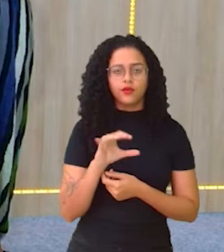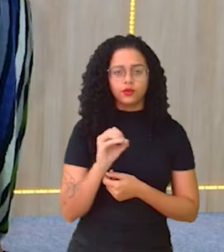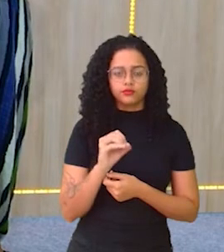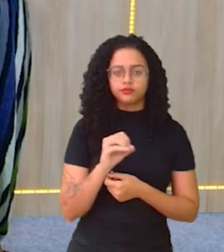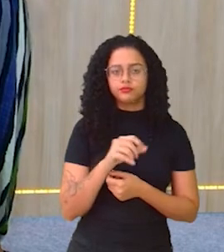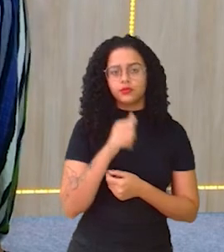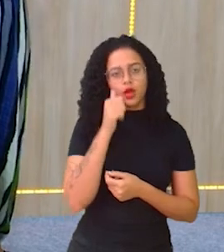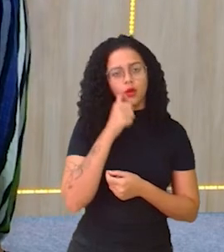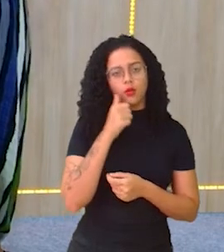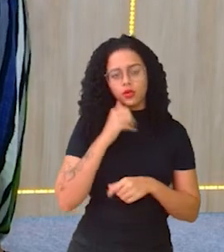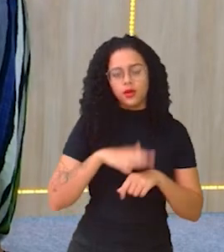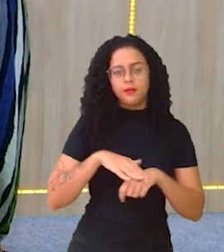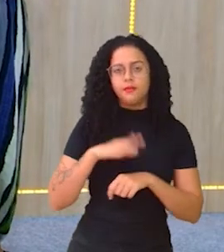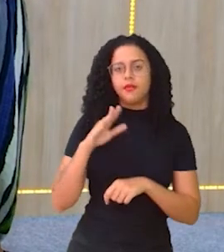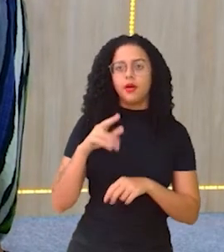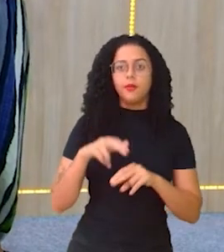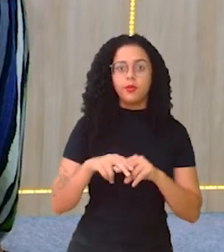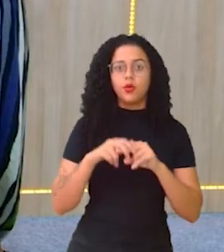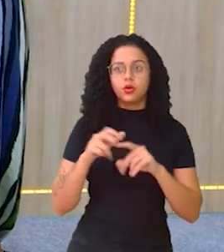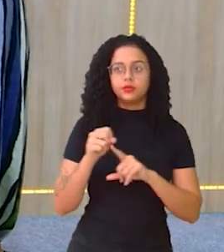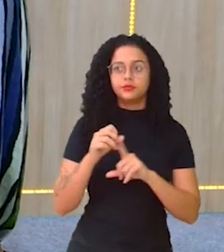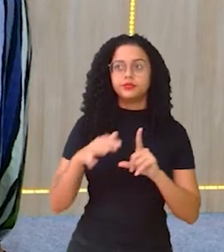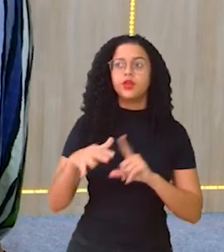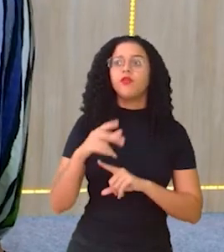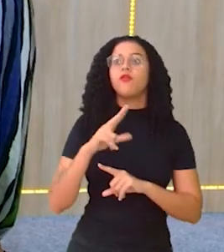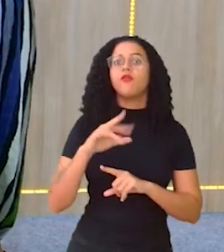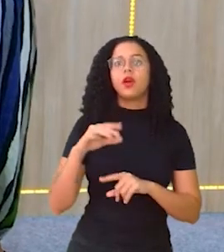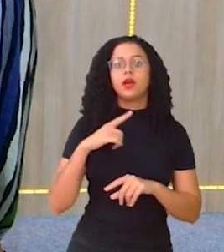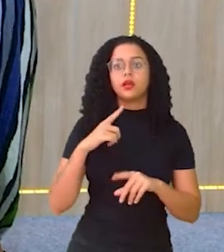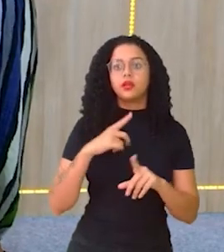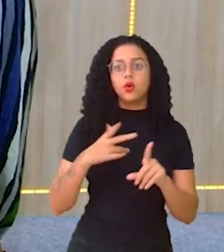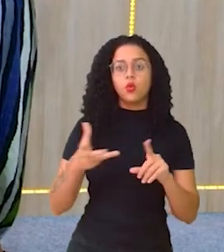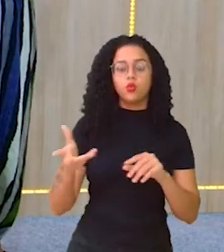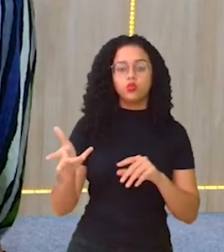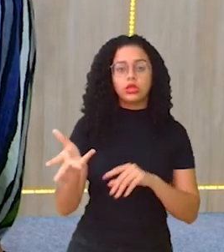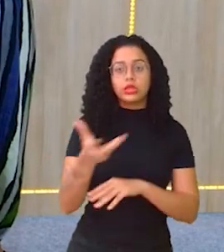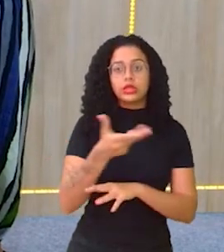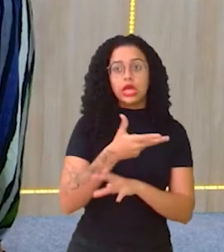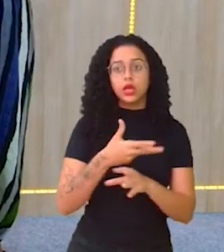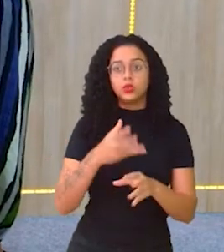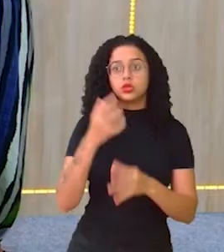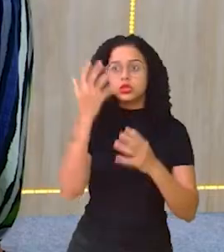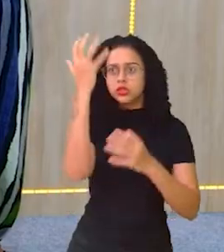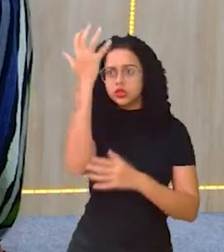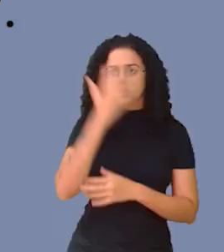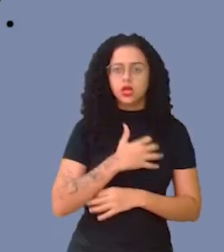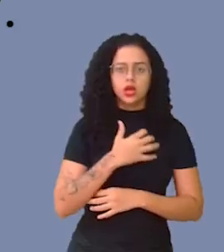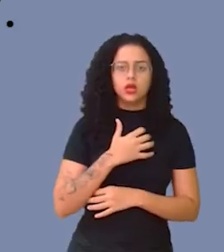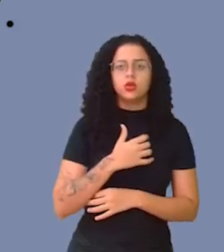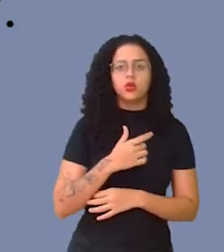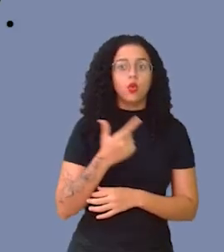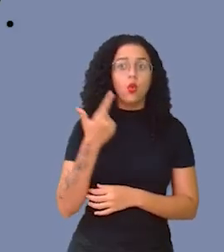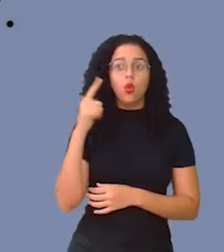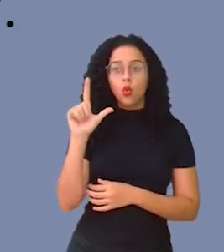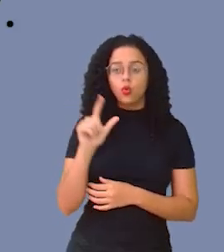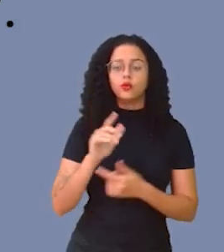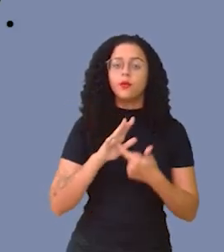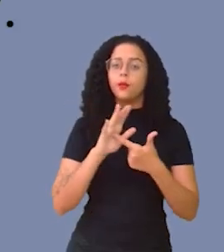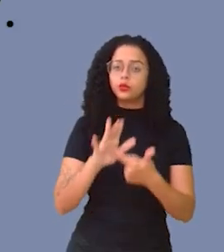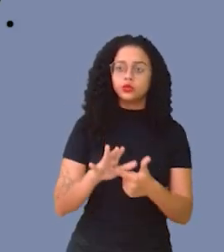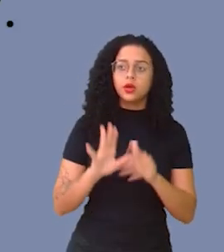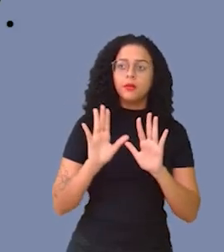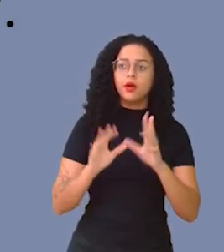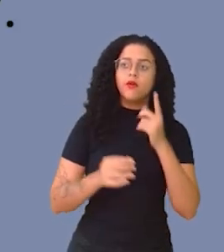mecanismos sociais, tá? Que vai gerar um dado que é muito sério. A gente traz outros dados aqui para vocês, mas que a gente vai